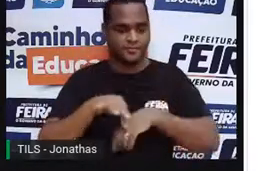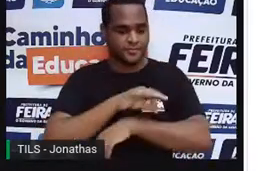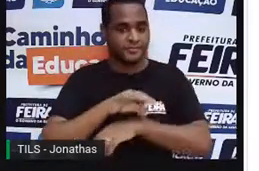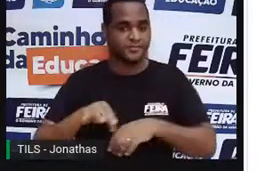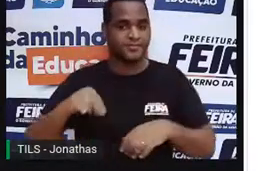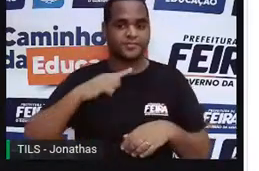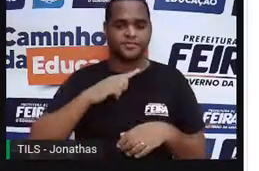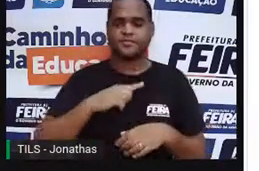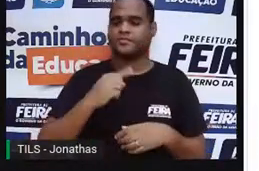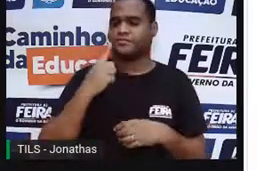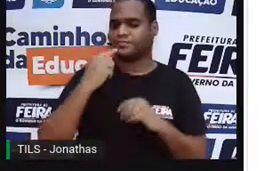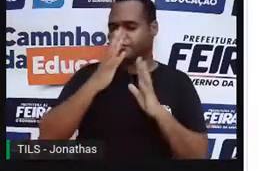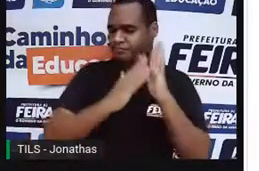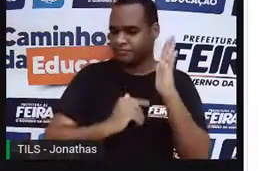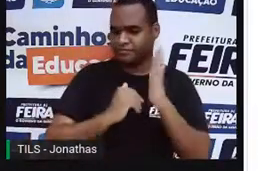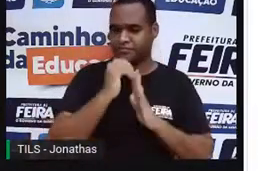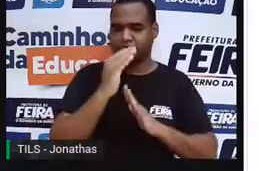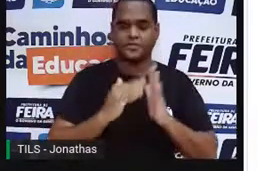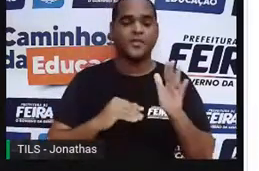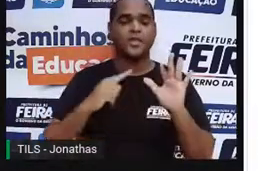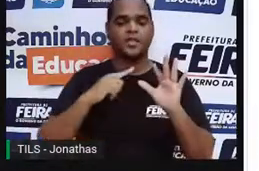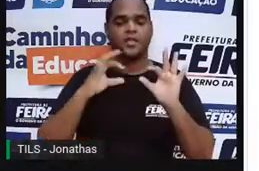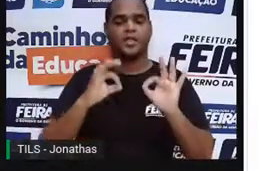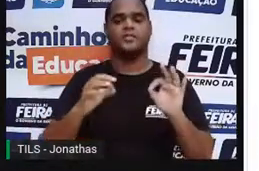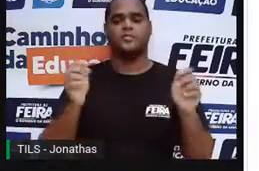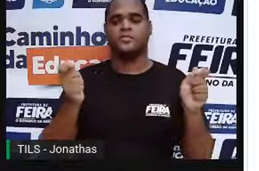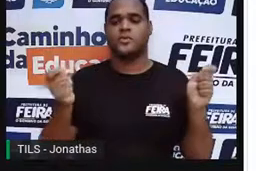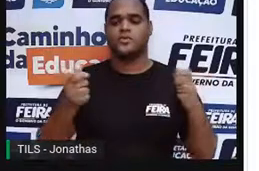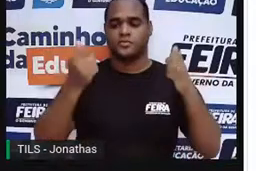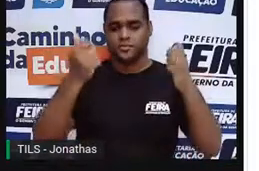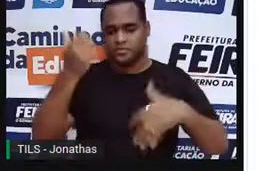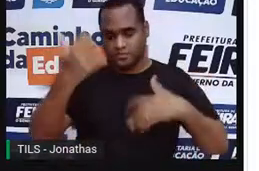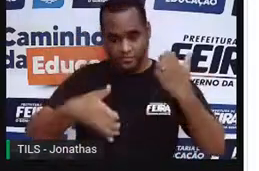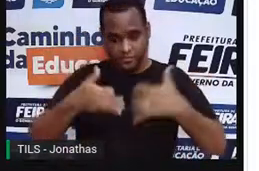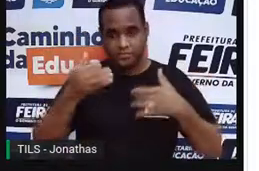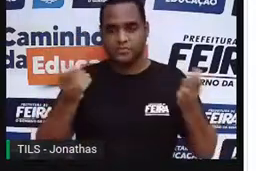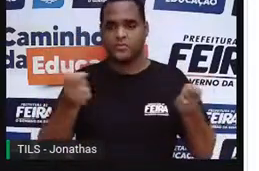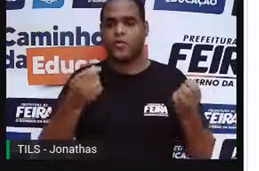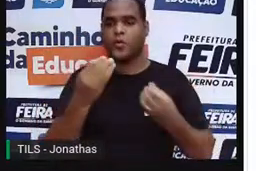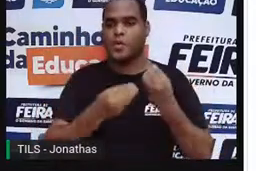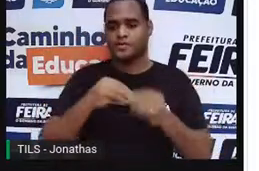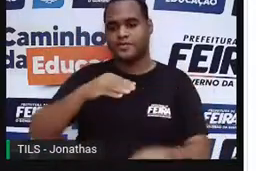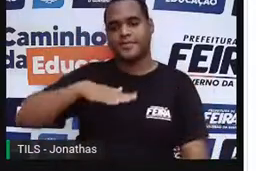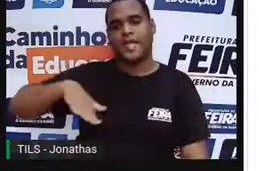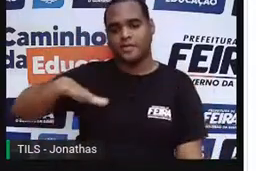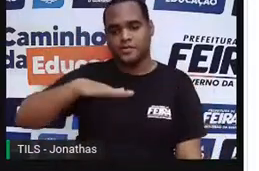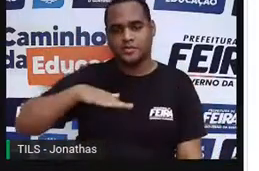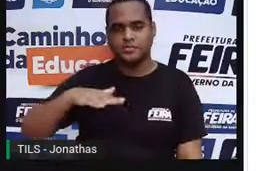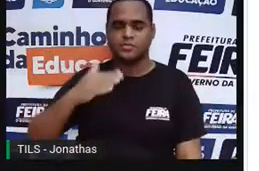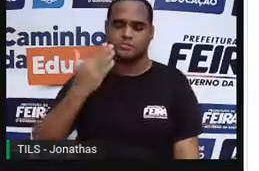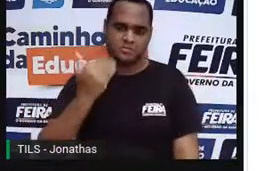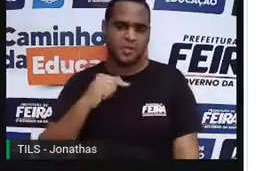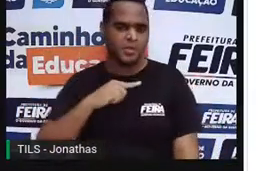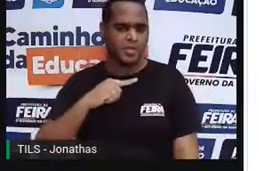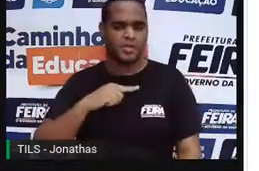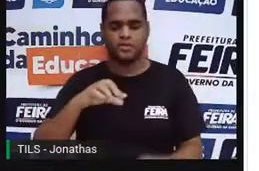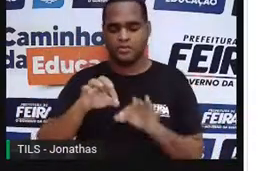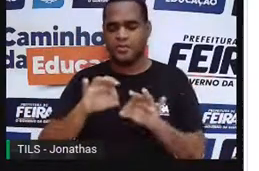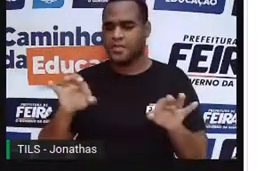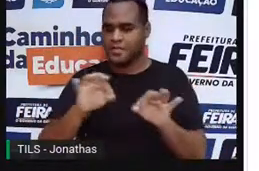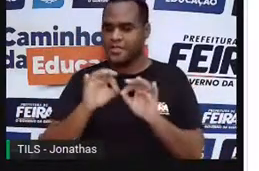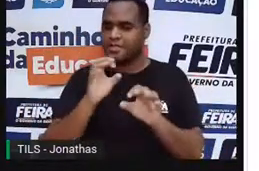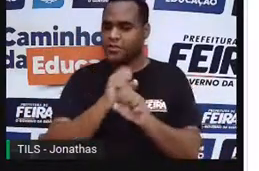de tinta necessária para poder pintar aquela parede Então essa coisa diária e é medida de superfície